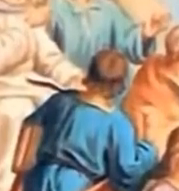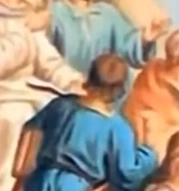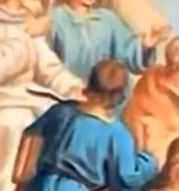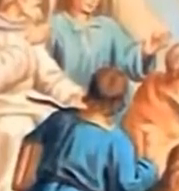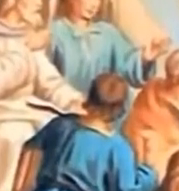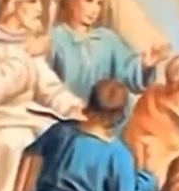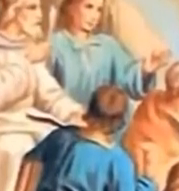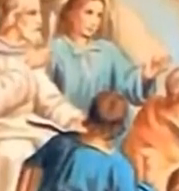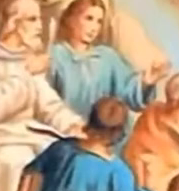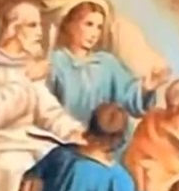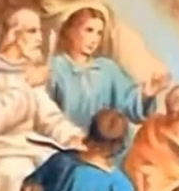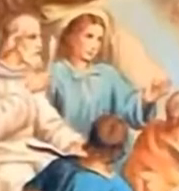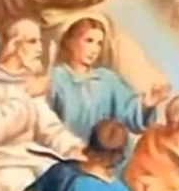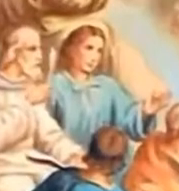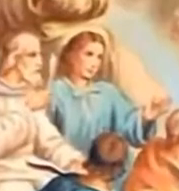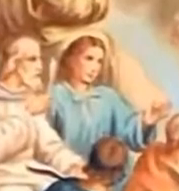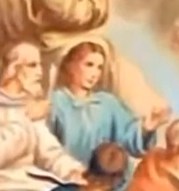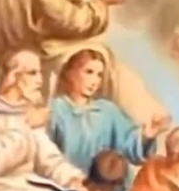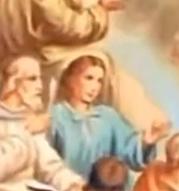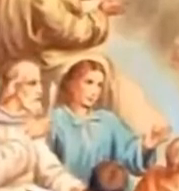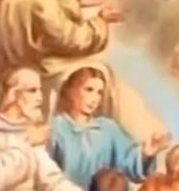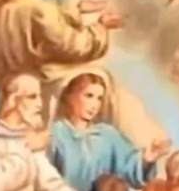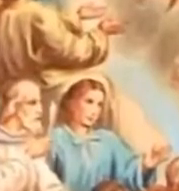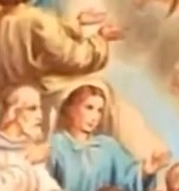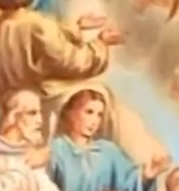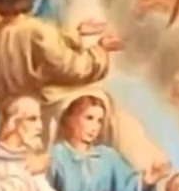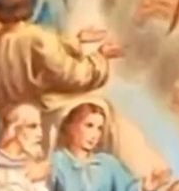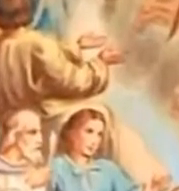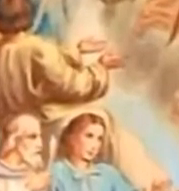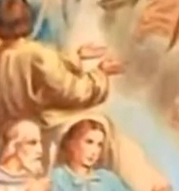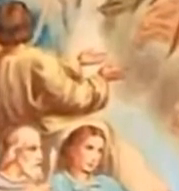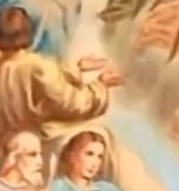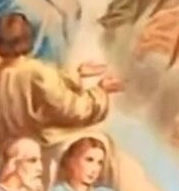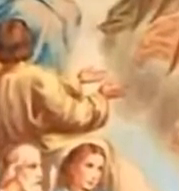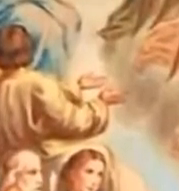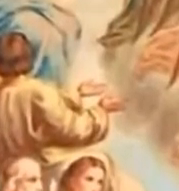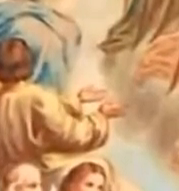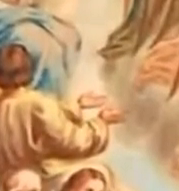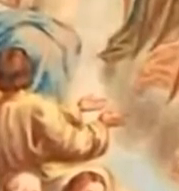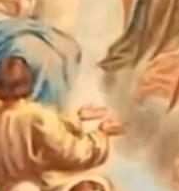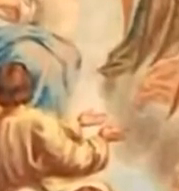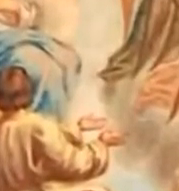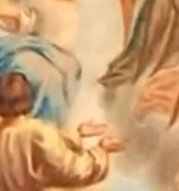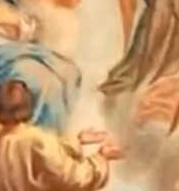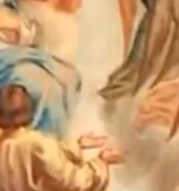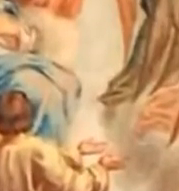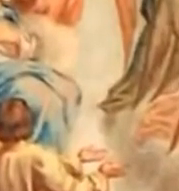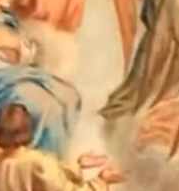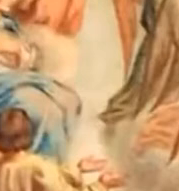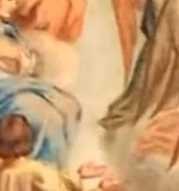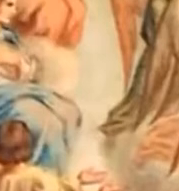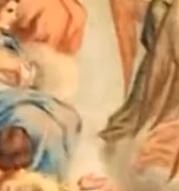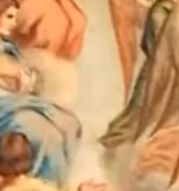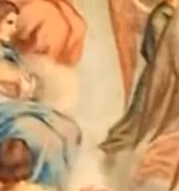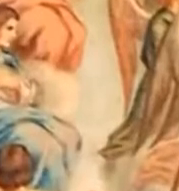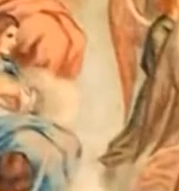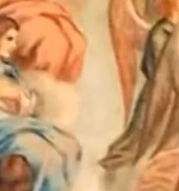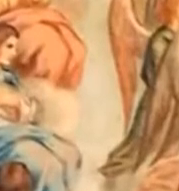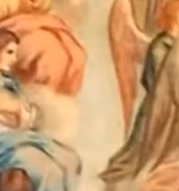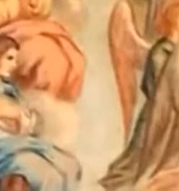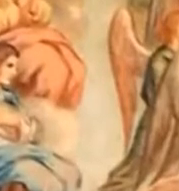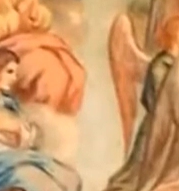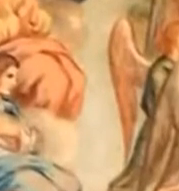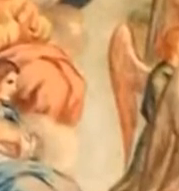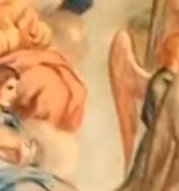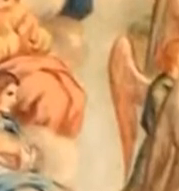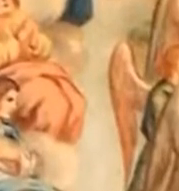conhecidos ou desconhecidos. Ou seja, uma forma de lembrar de todos os santos católicos, que ainda não tinham recebido um feriado em sua